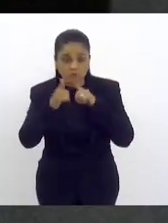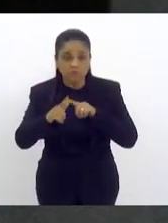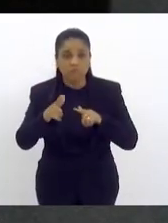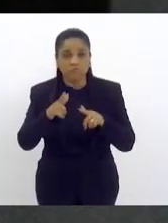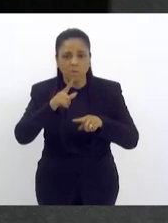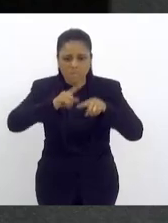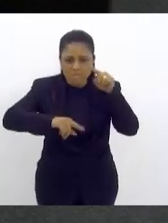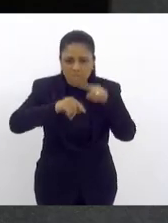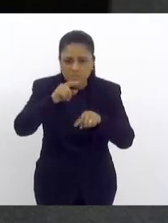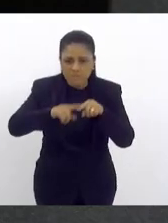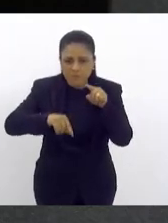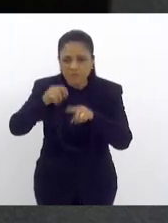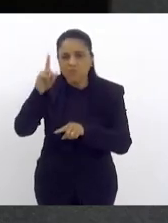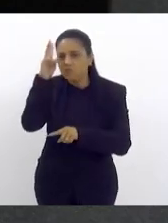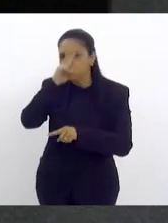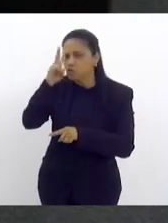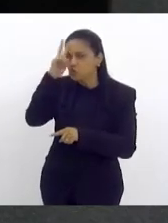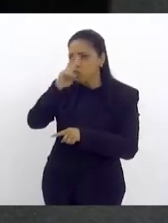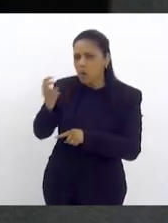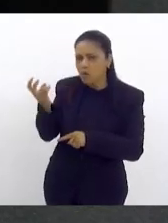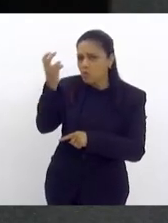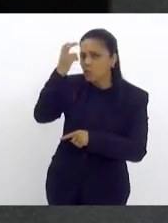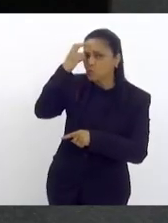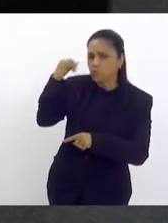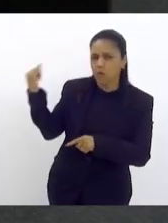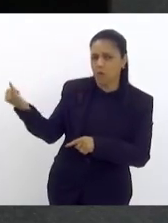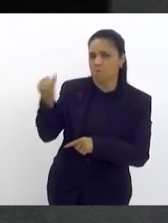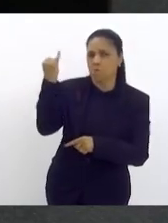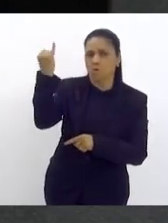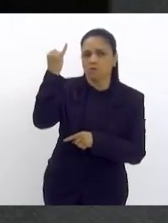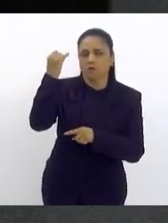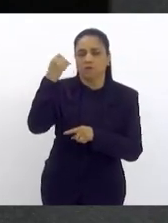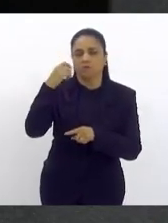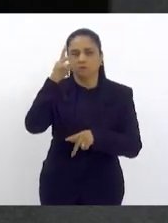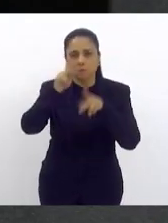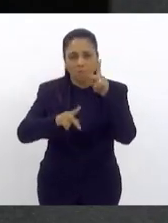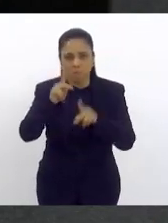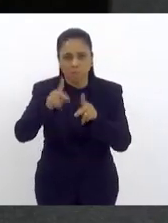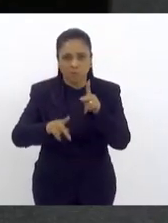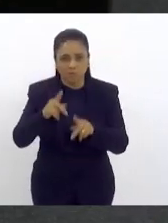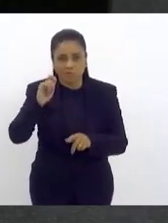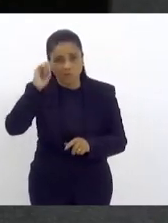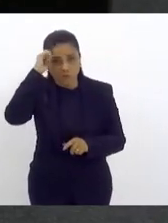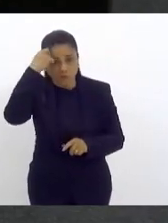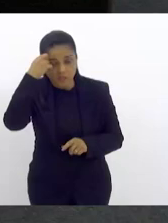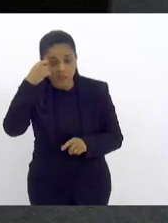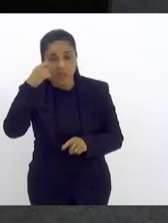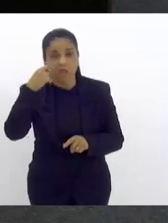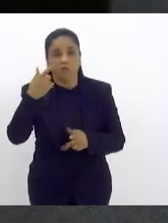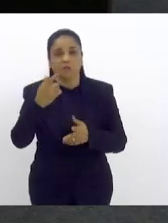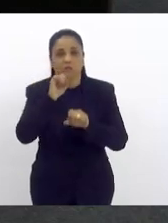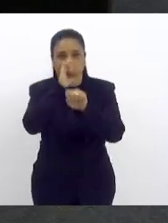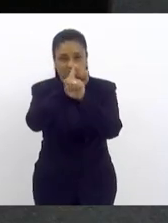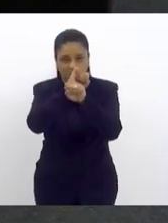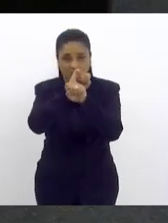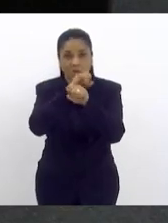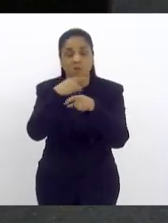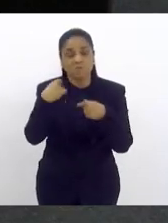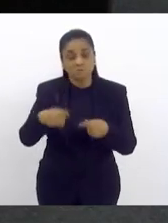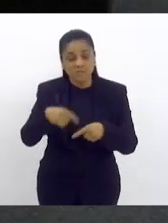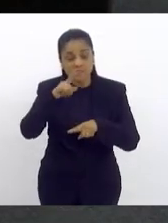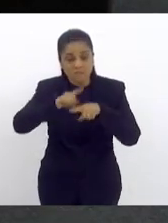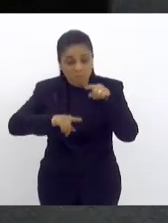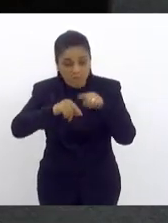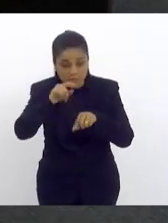muito importante para a cultura do povo negro escravizado e esse material precisa ter um destino e esse